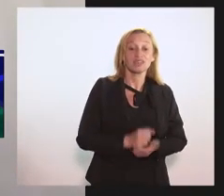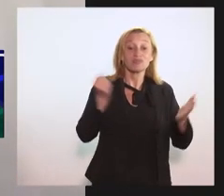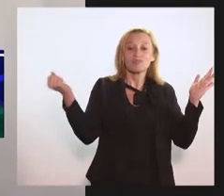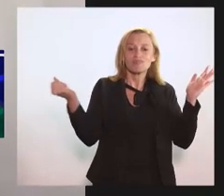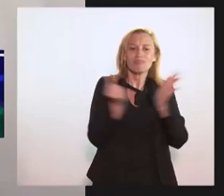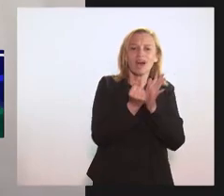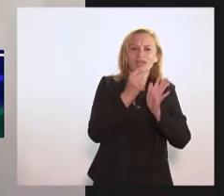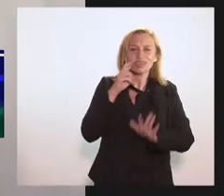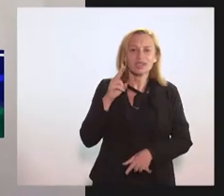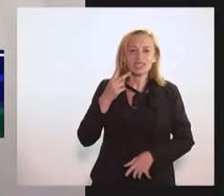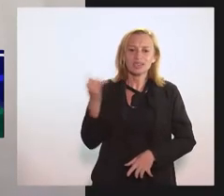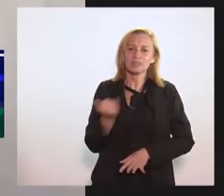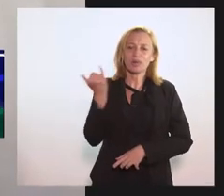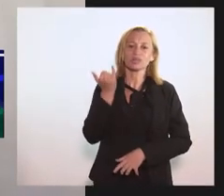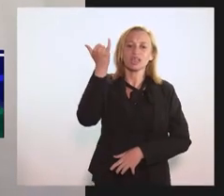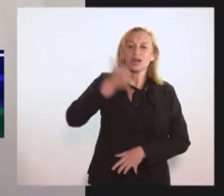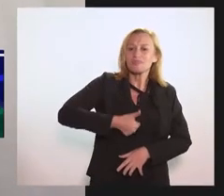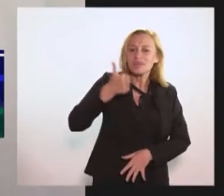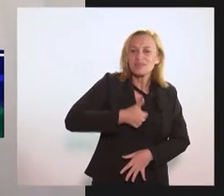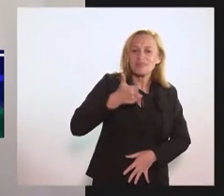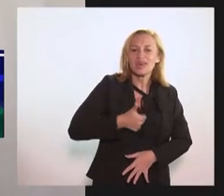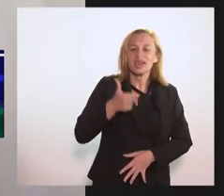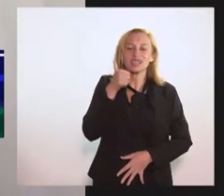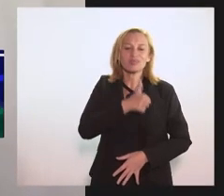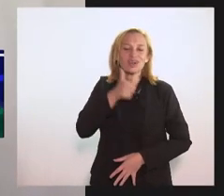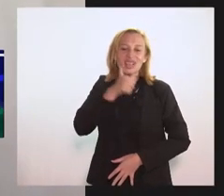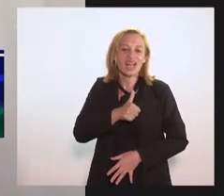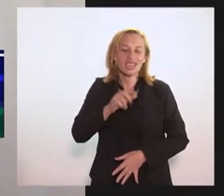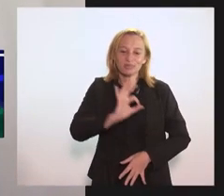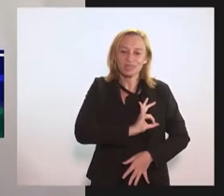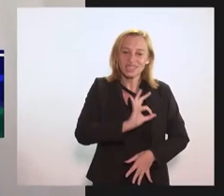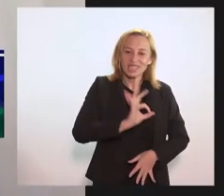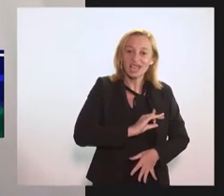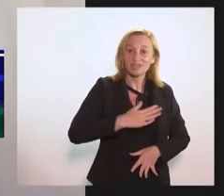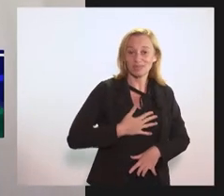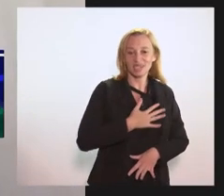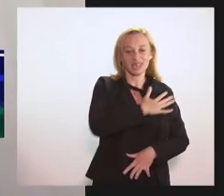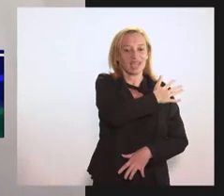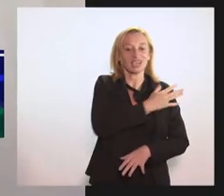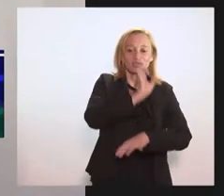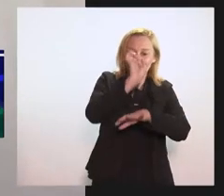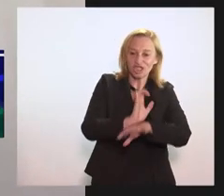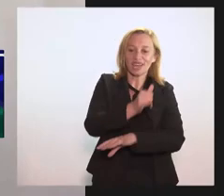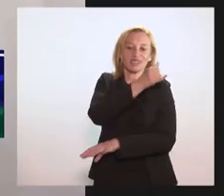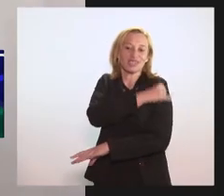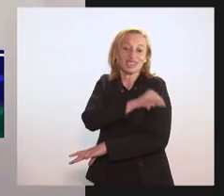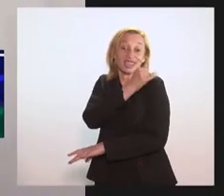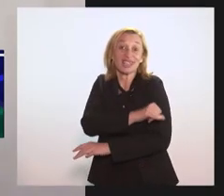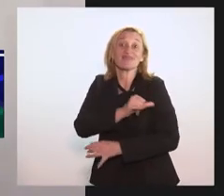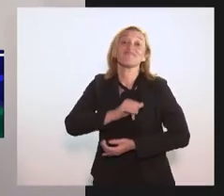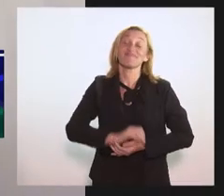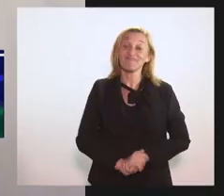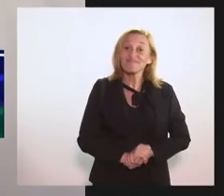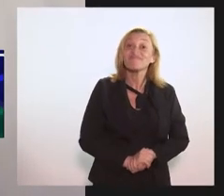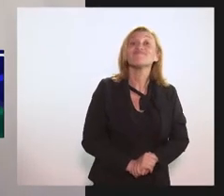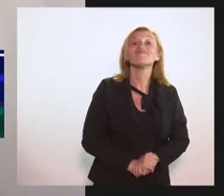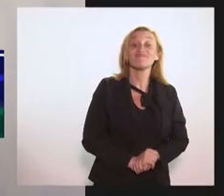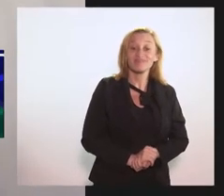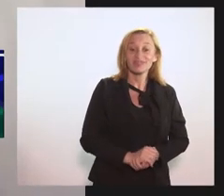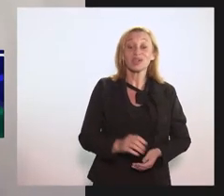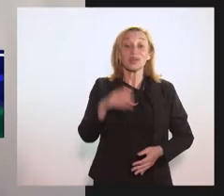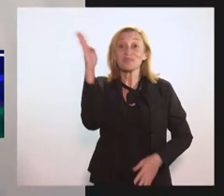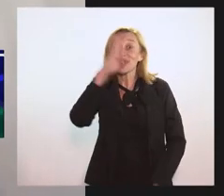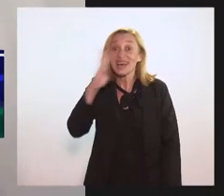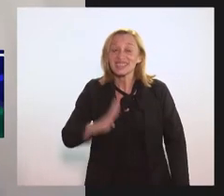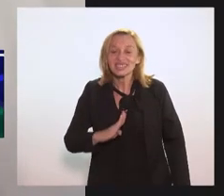do ingresso das primeiras mulheres policiais militares no Estado do Rio de Janeiro, quando o